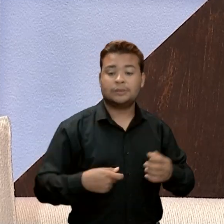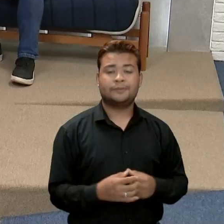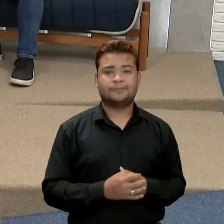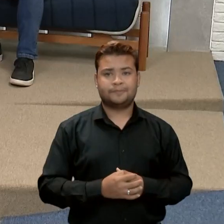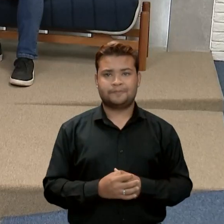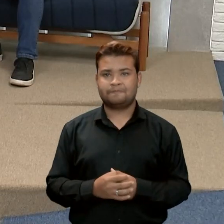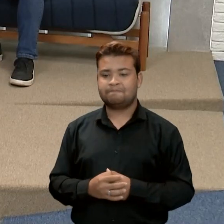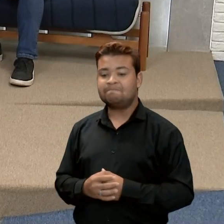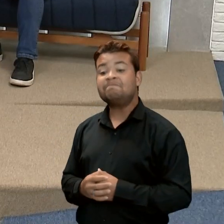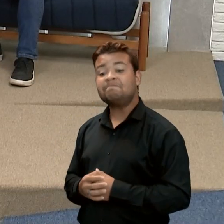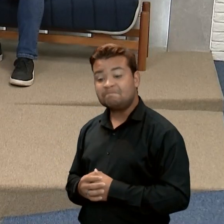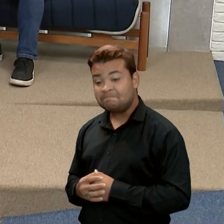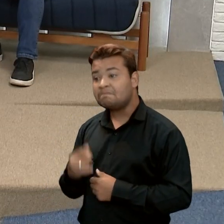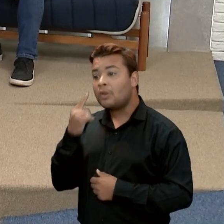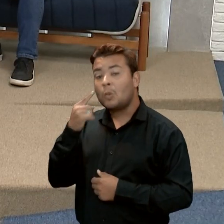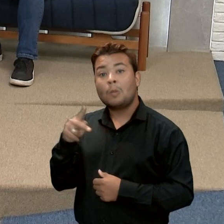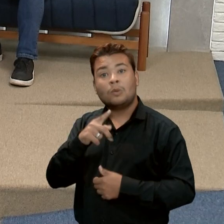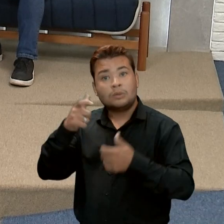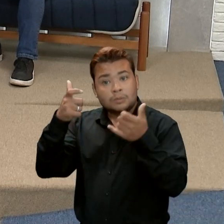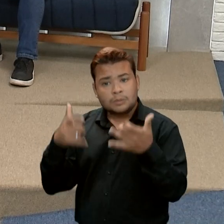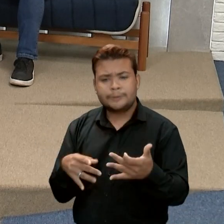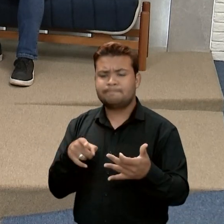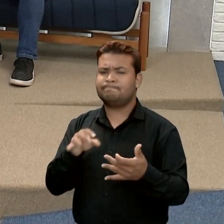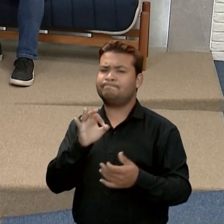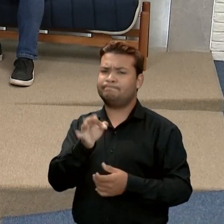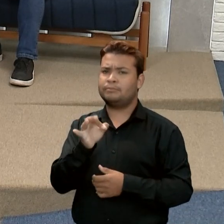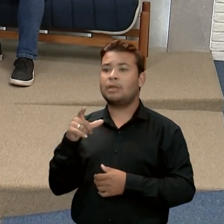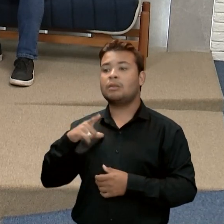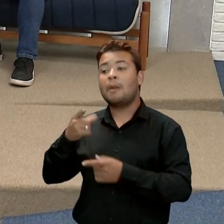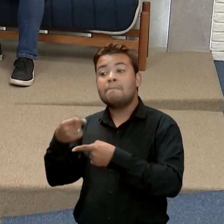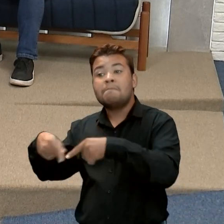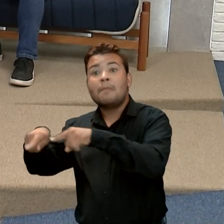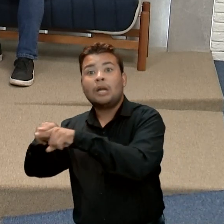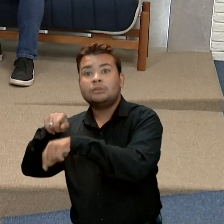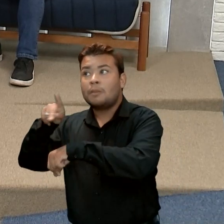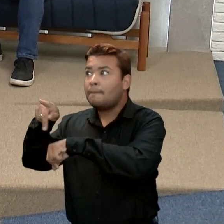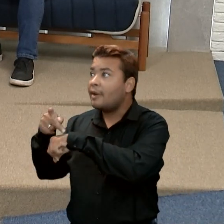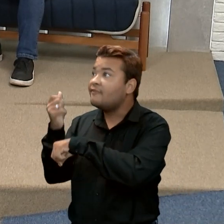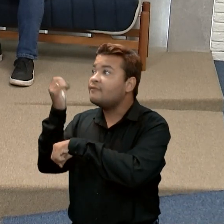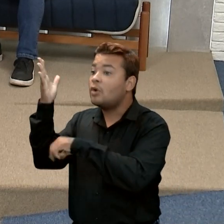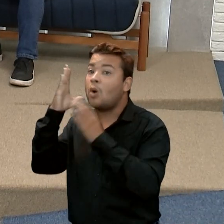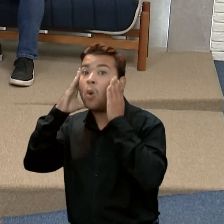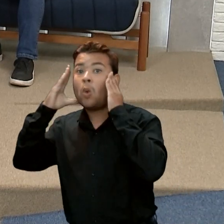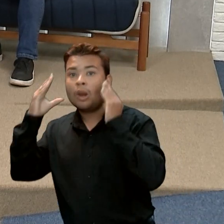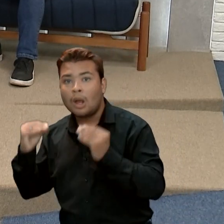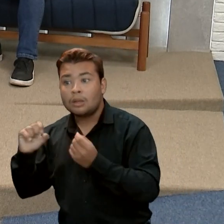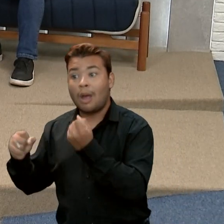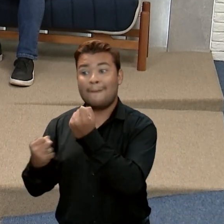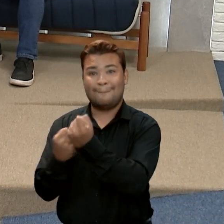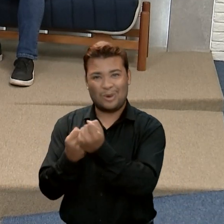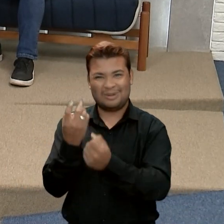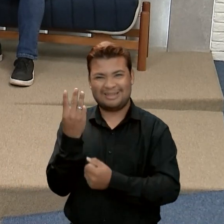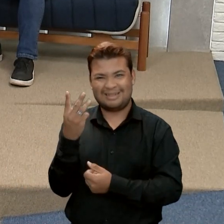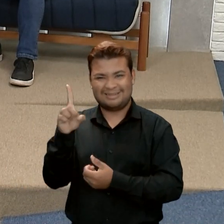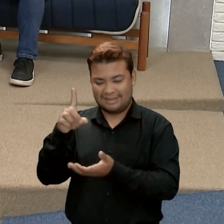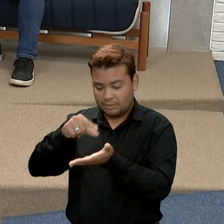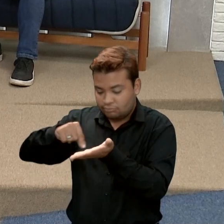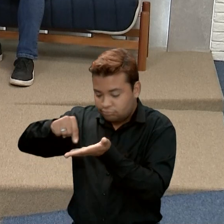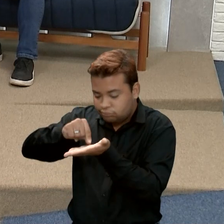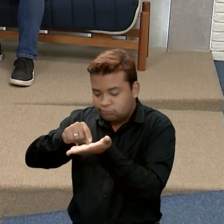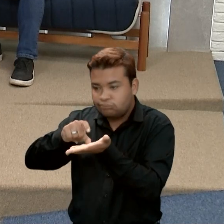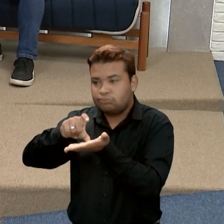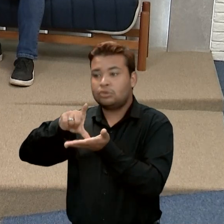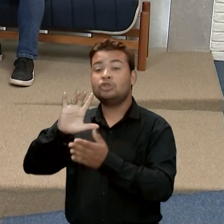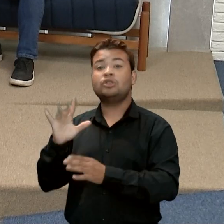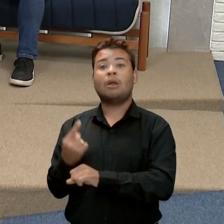professor ressalta assim, essa parceria com a Holanda, nesse sentido da impressão 3D. Desde 2021 eles começaram a